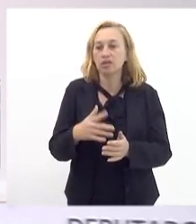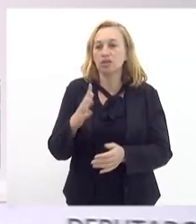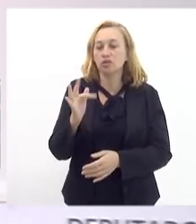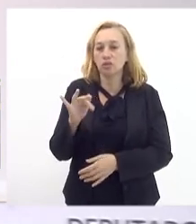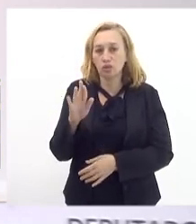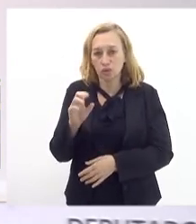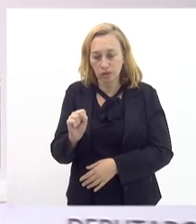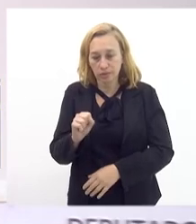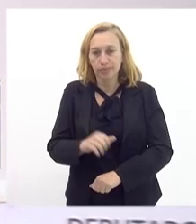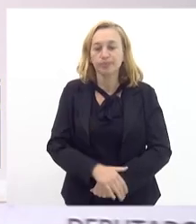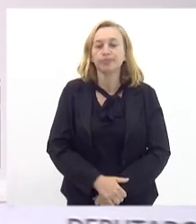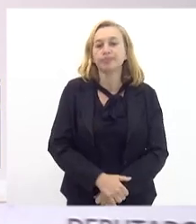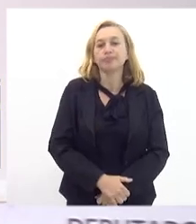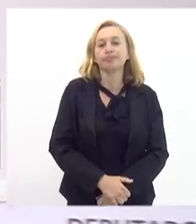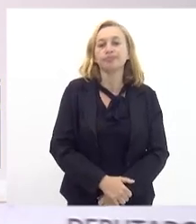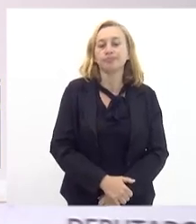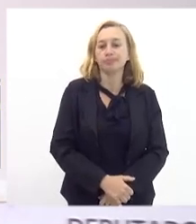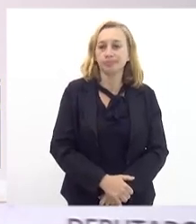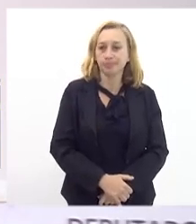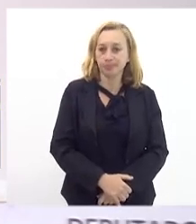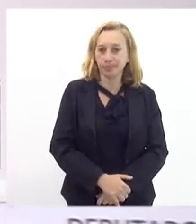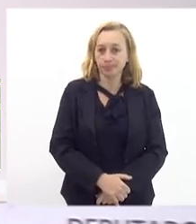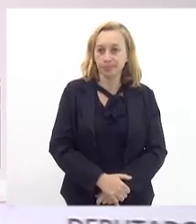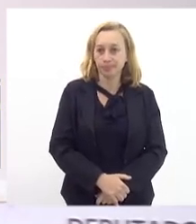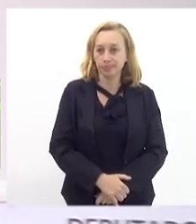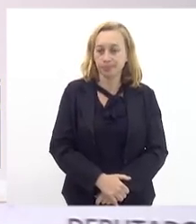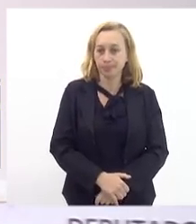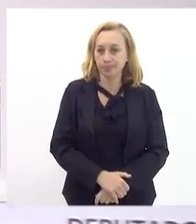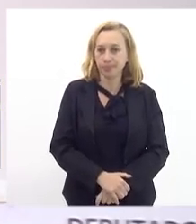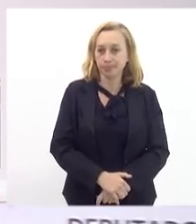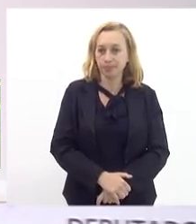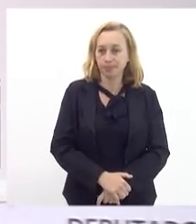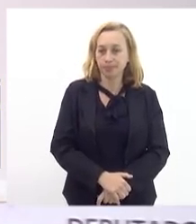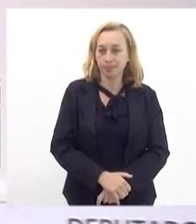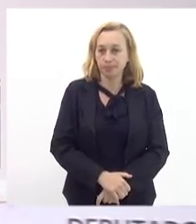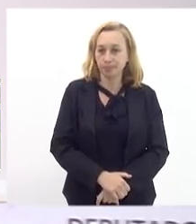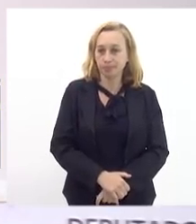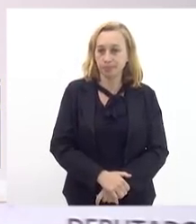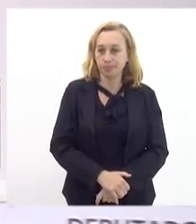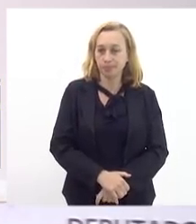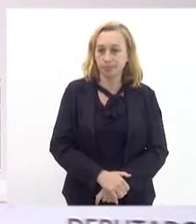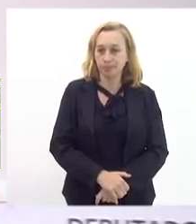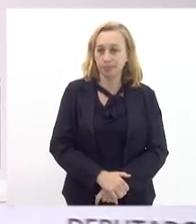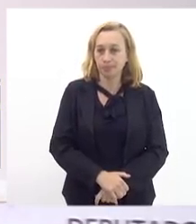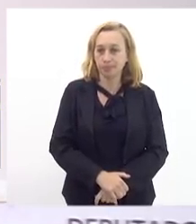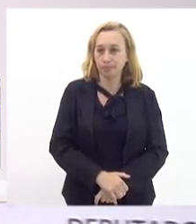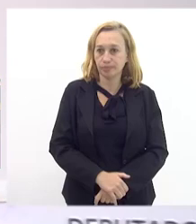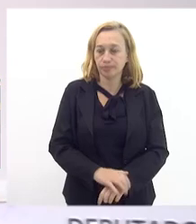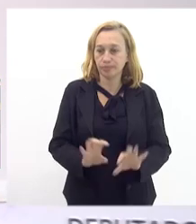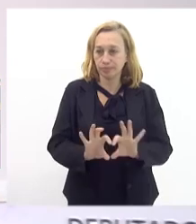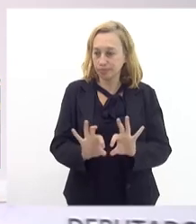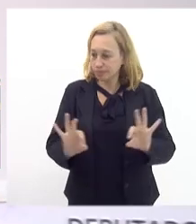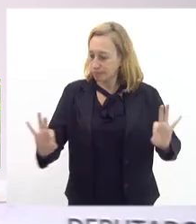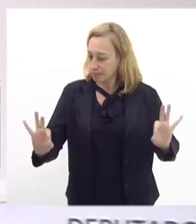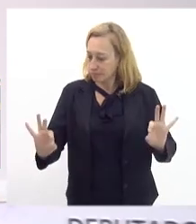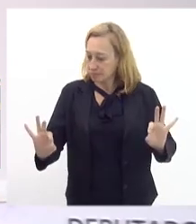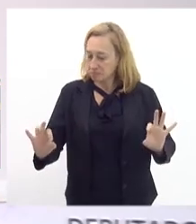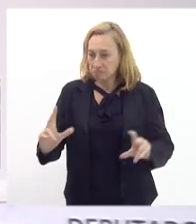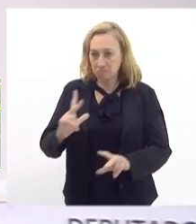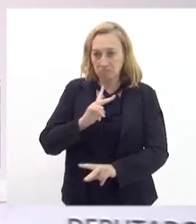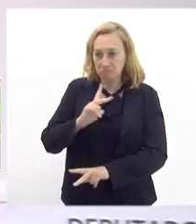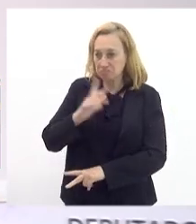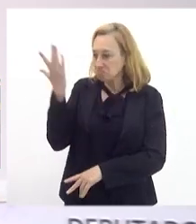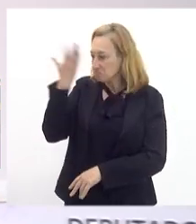Furnas com um trecho que eu particularmente ainda não